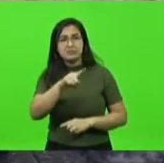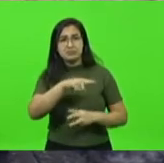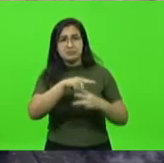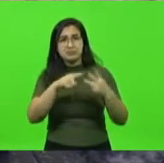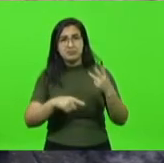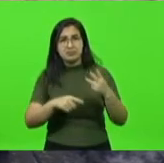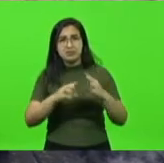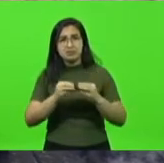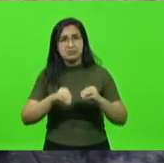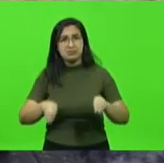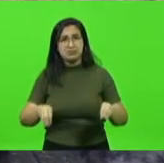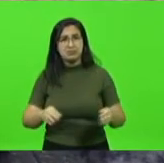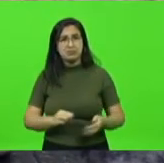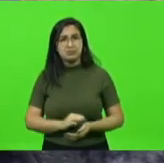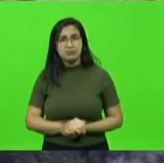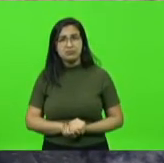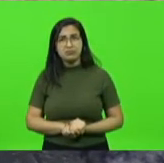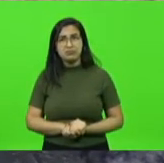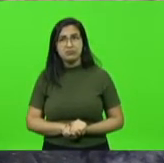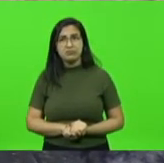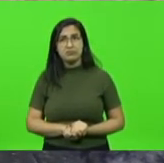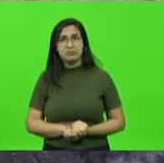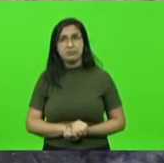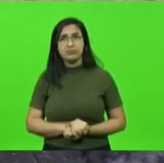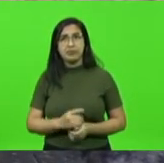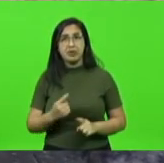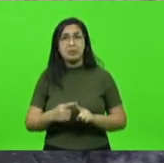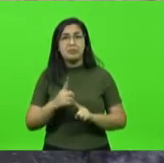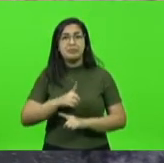prejudicadas. Porque Deus quer.